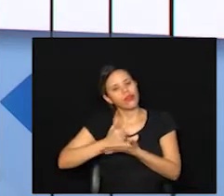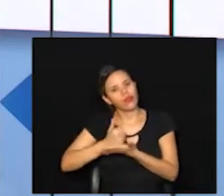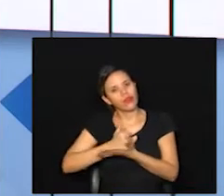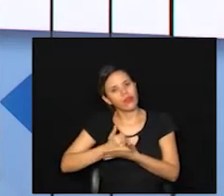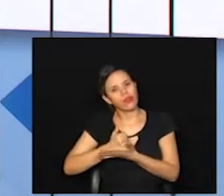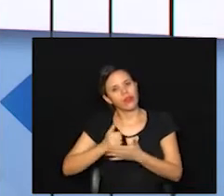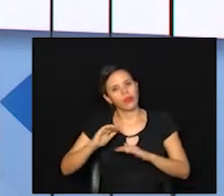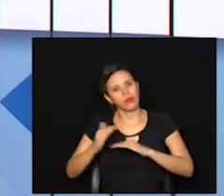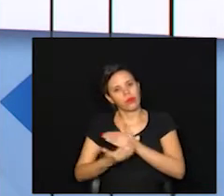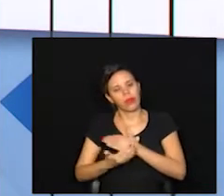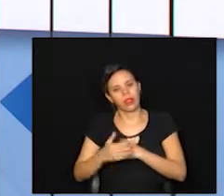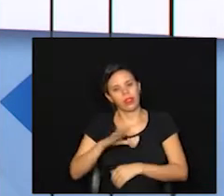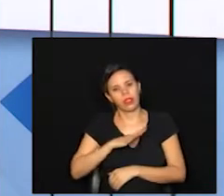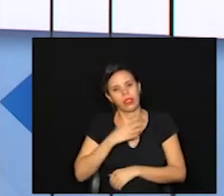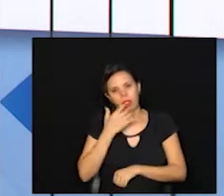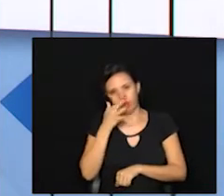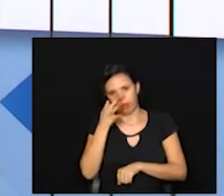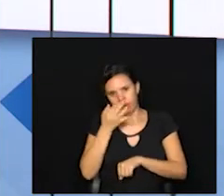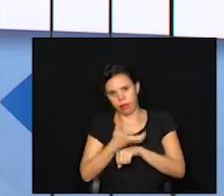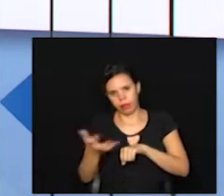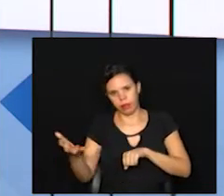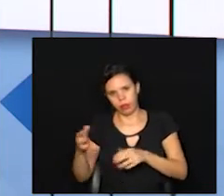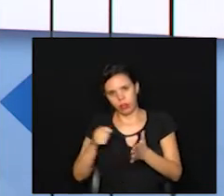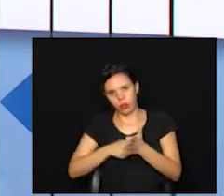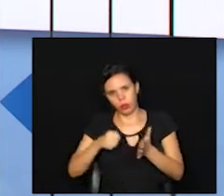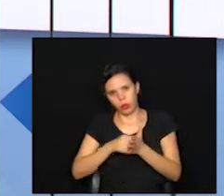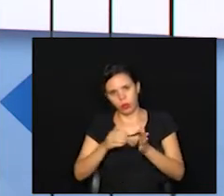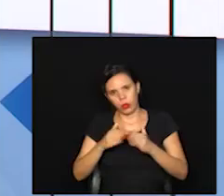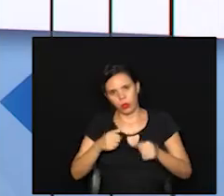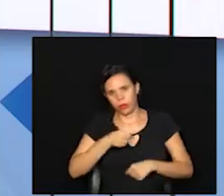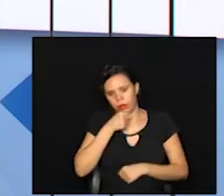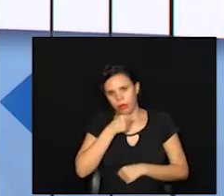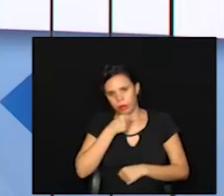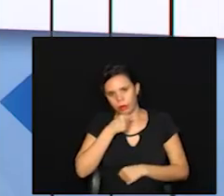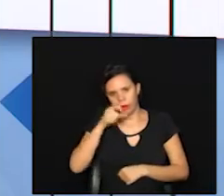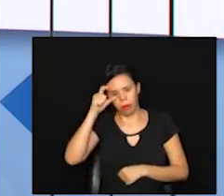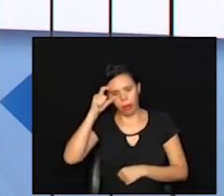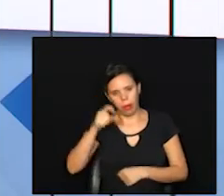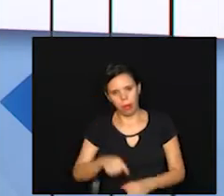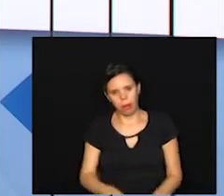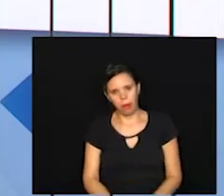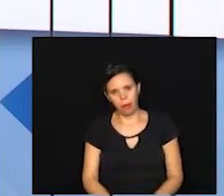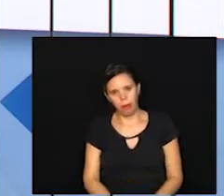as reivindicações do parlamentar. A reportagem é de Michel Amorim.